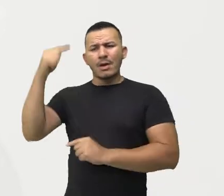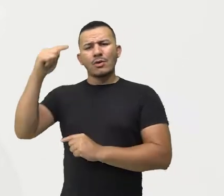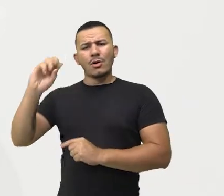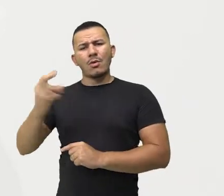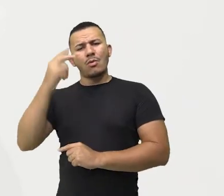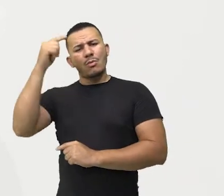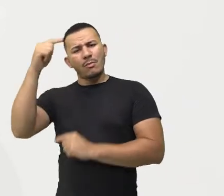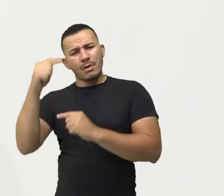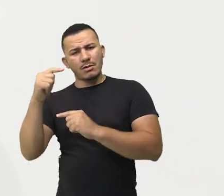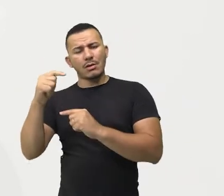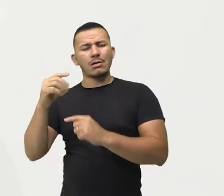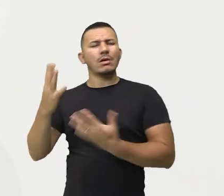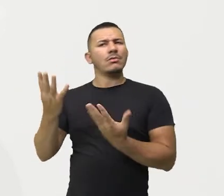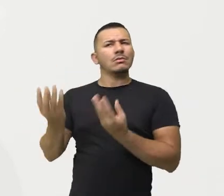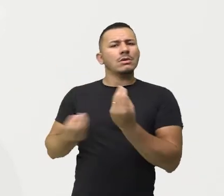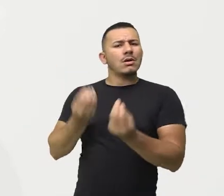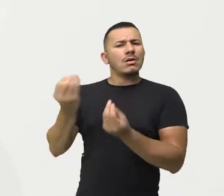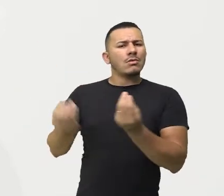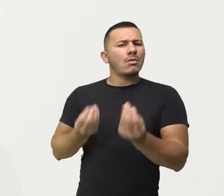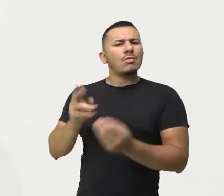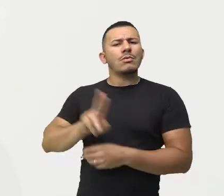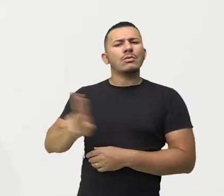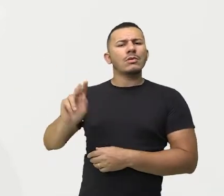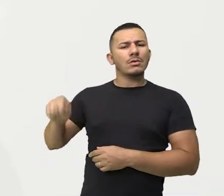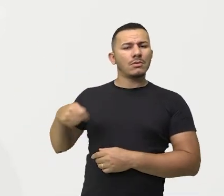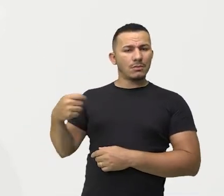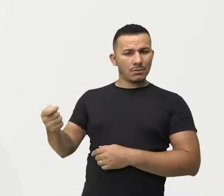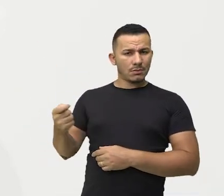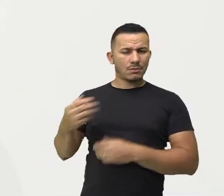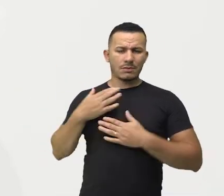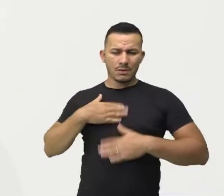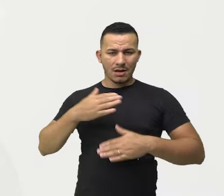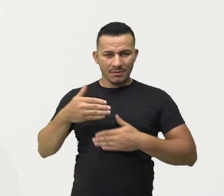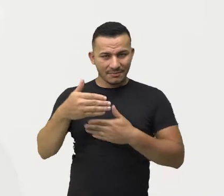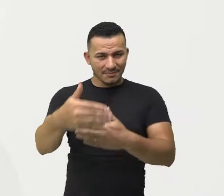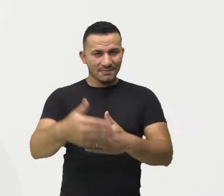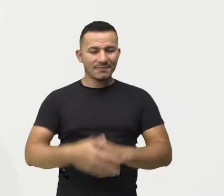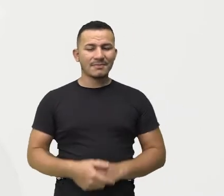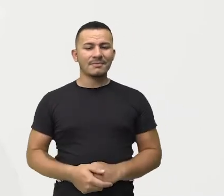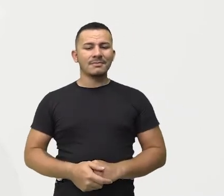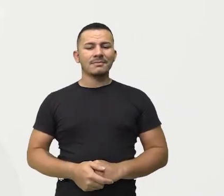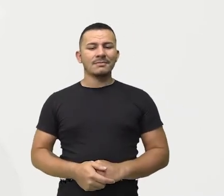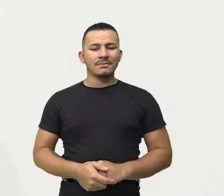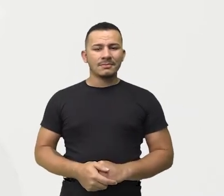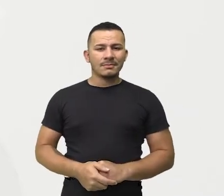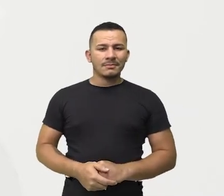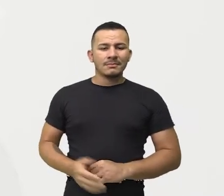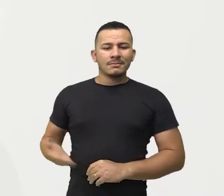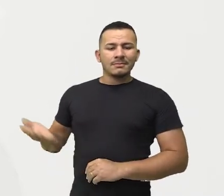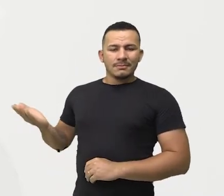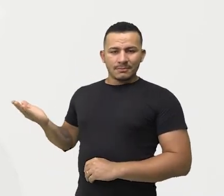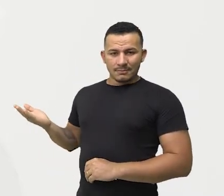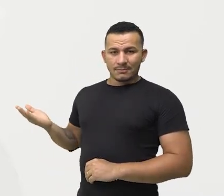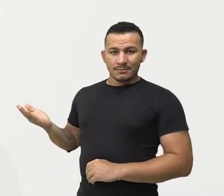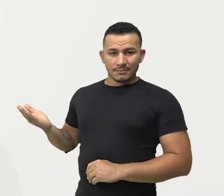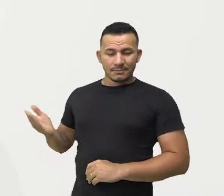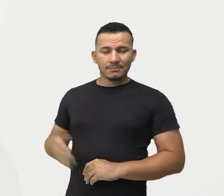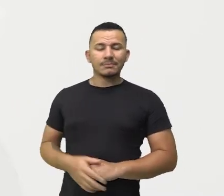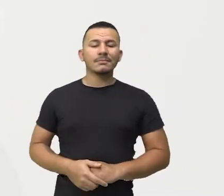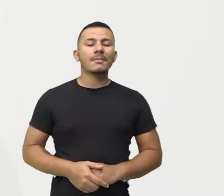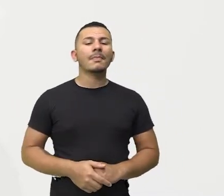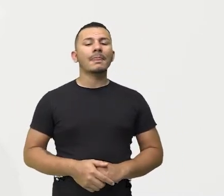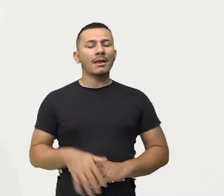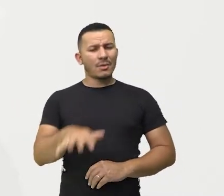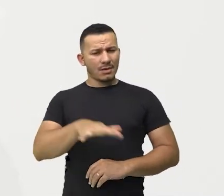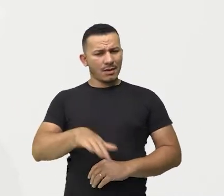se é maior, se é menor, como é que elas podem ser chamadas? Vamos ver mais adiante. Prosseguindo, olha só. Então,